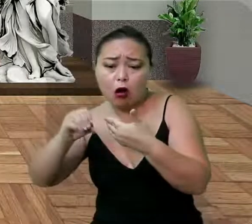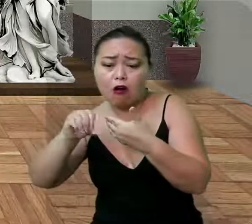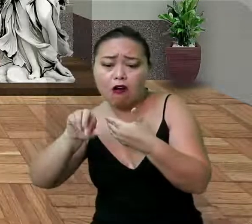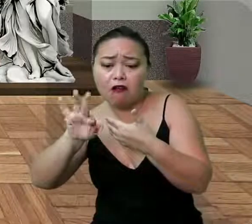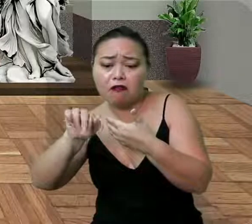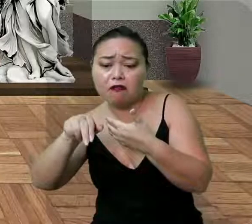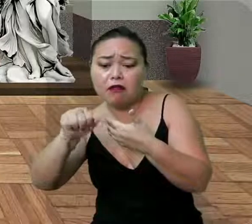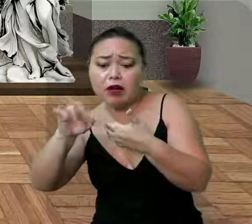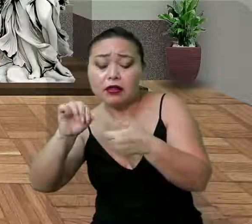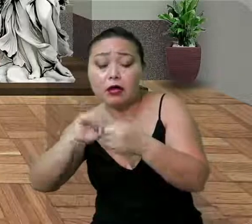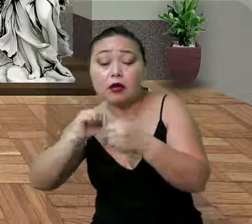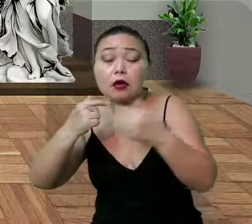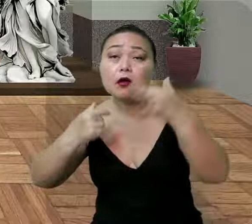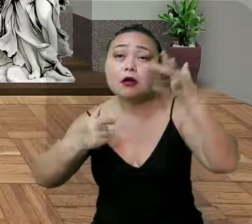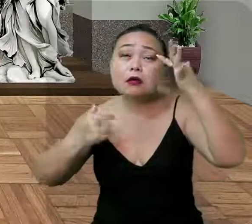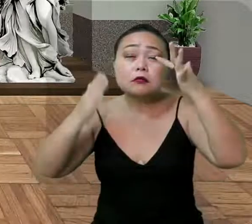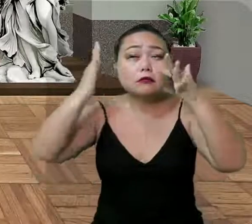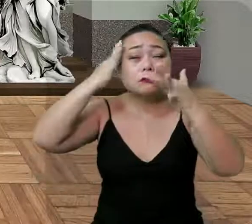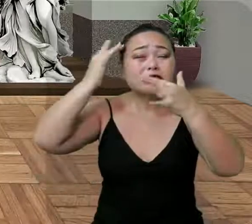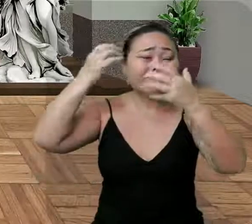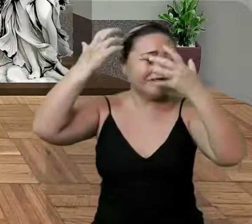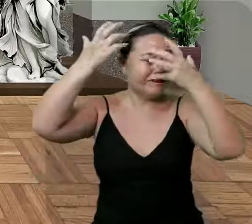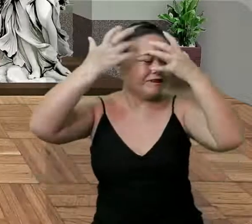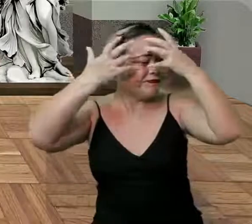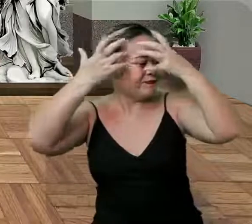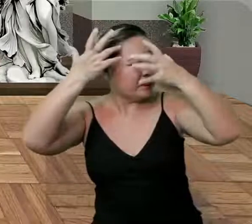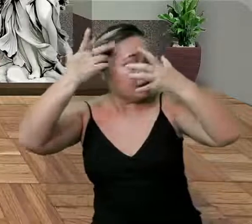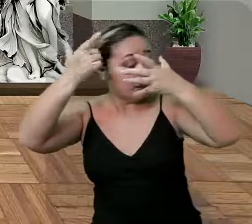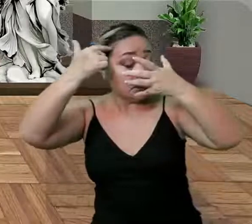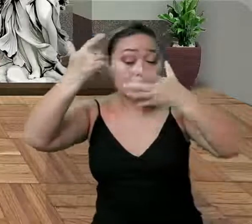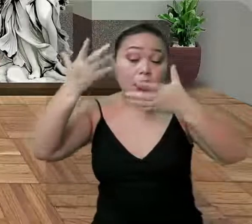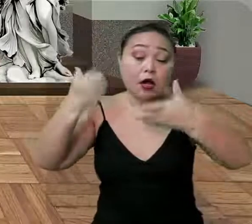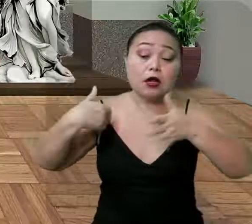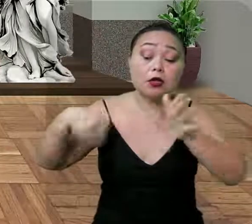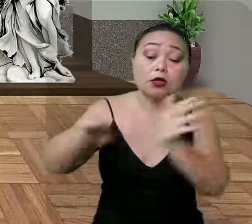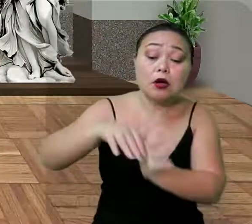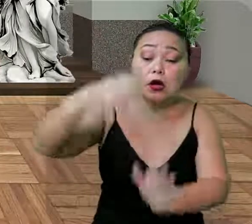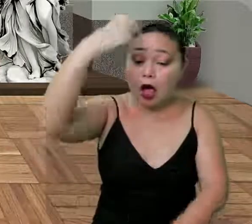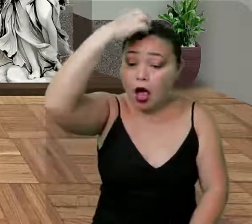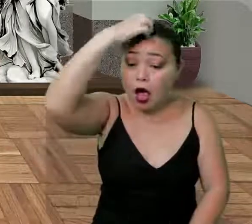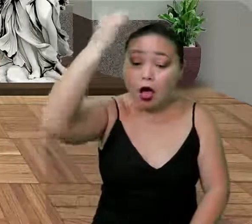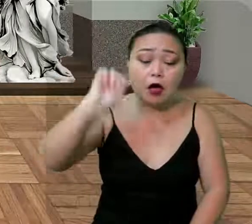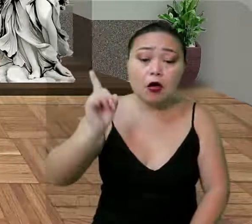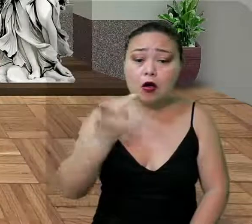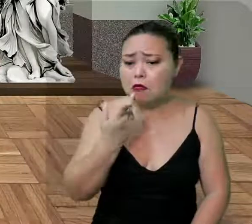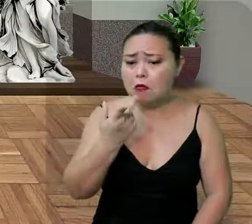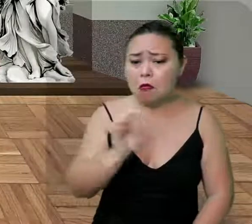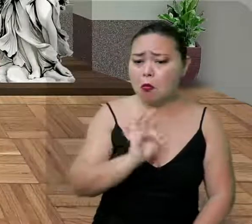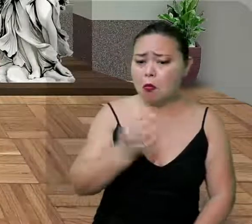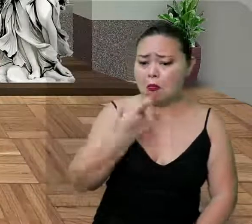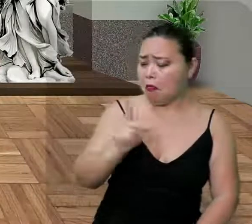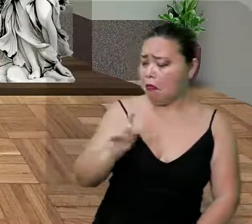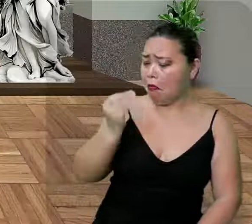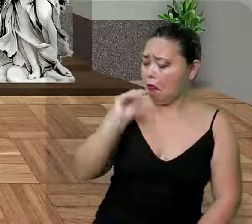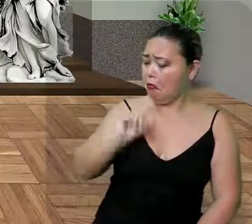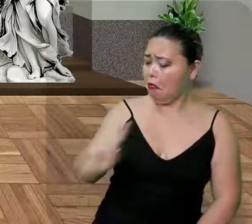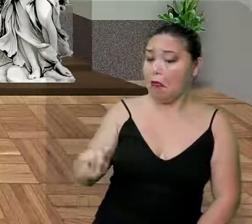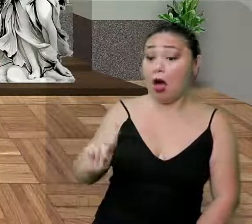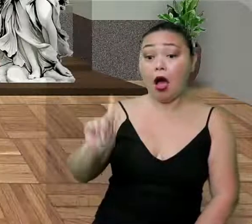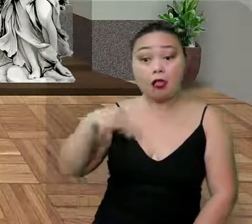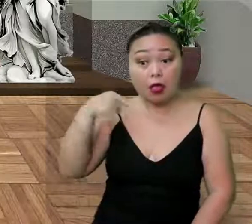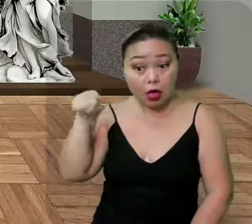só aqui com as visões que perturbava muito ela chegou com o rei e falou e não deram dela para ela